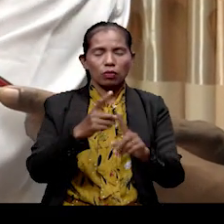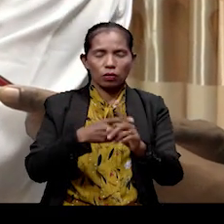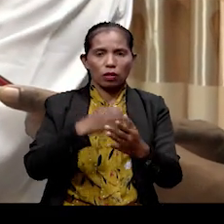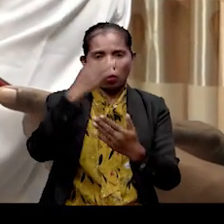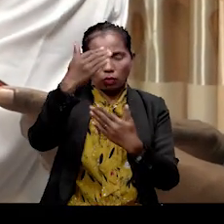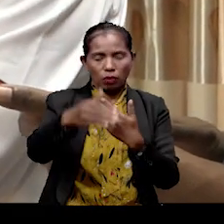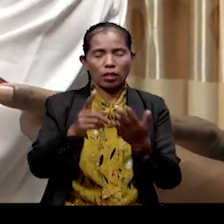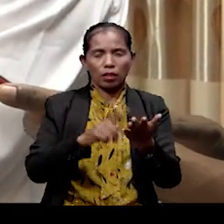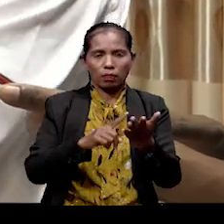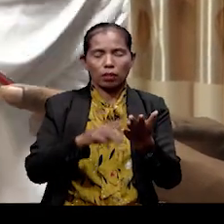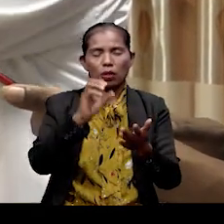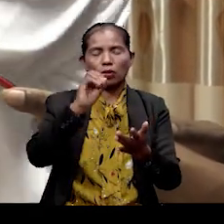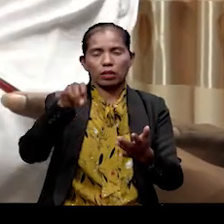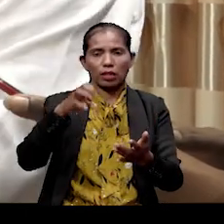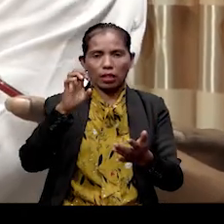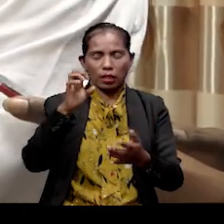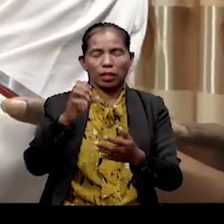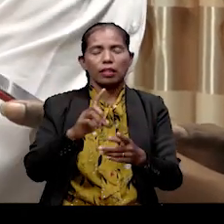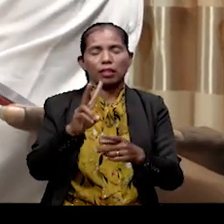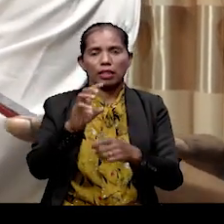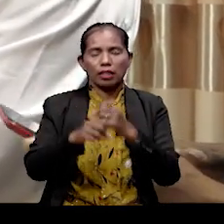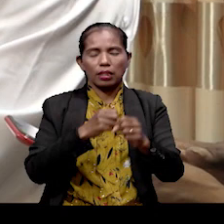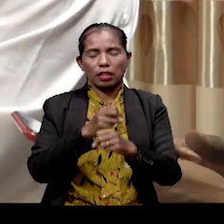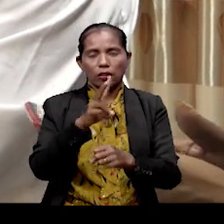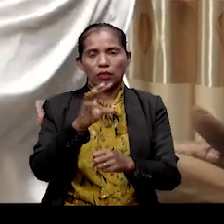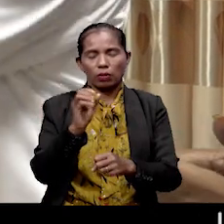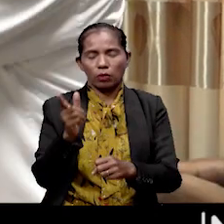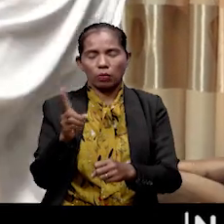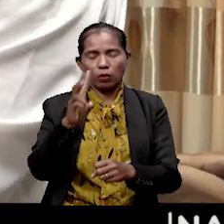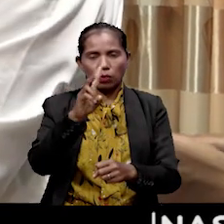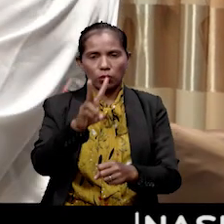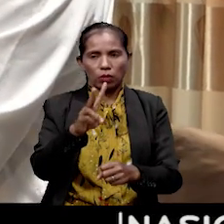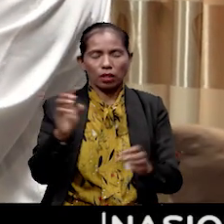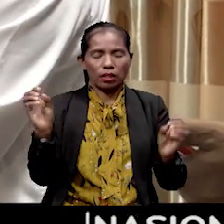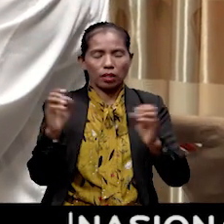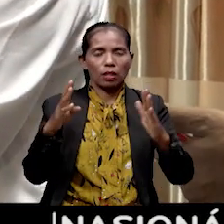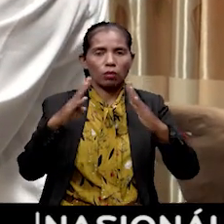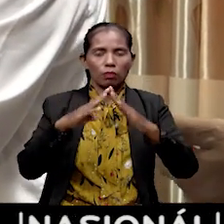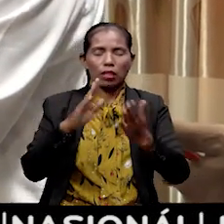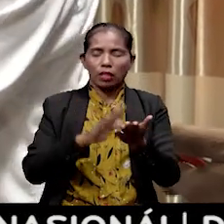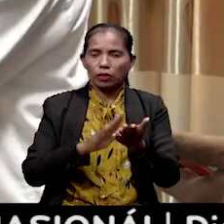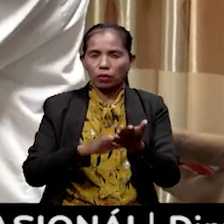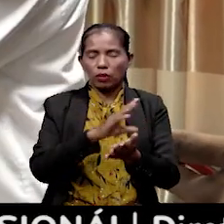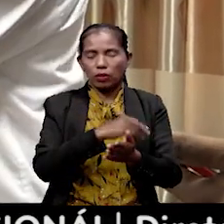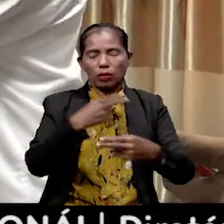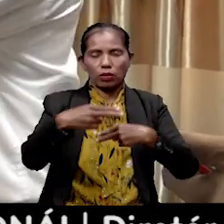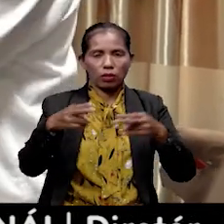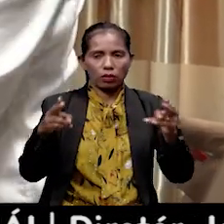geral estado tina ring rua Ronulsing Rua, mai be execução infraestrutura zero, lai edifício escola, no sala fong e